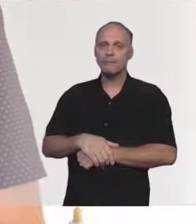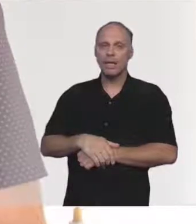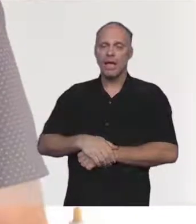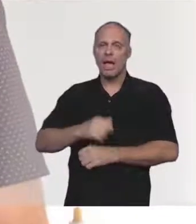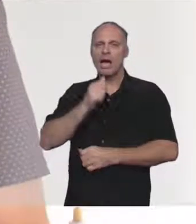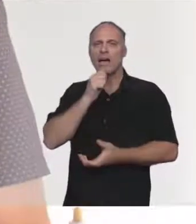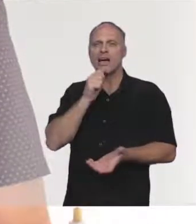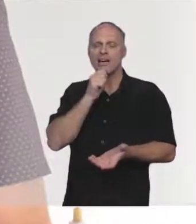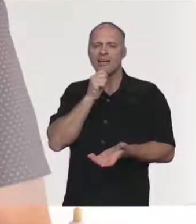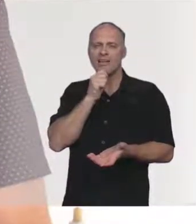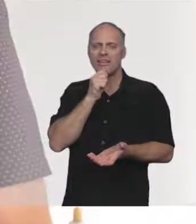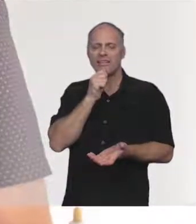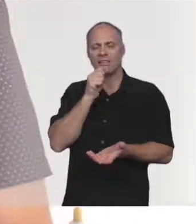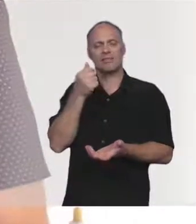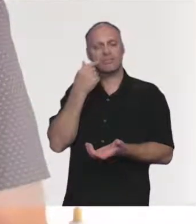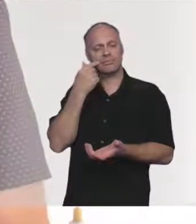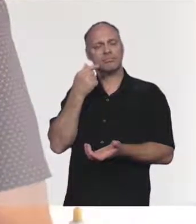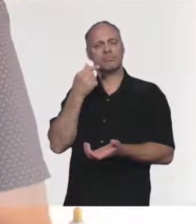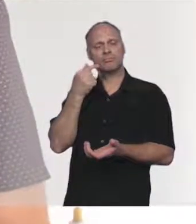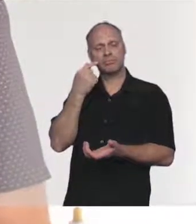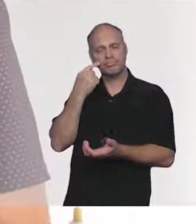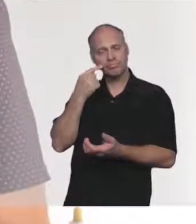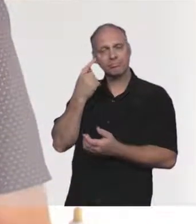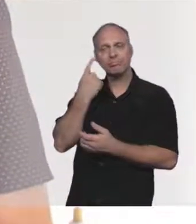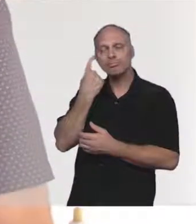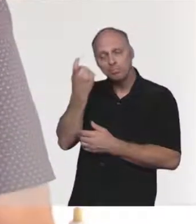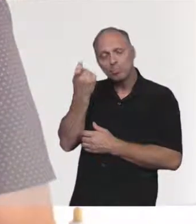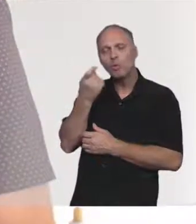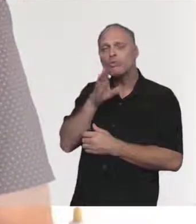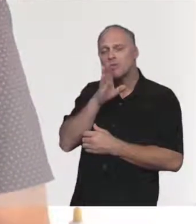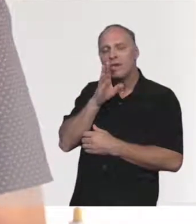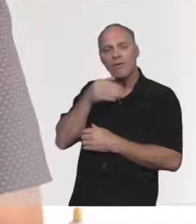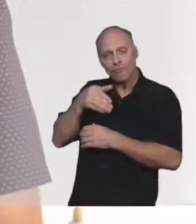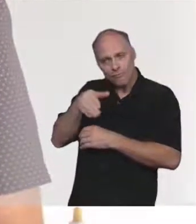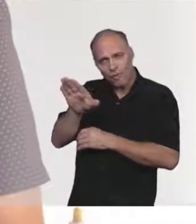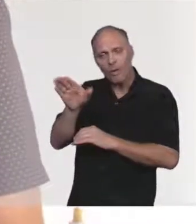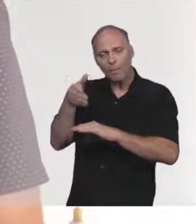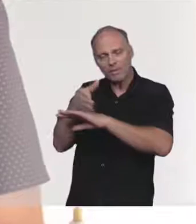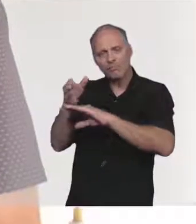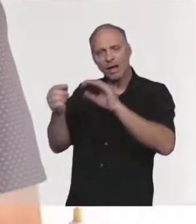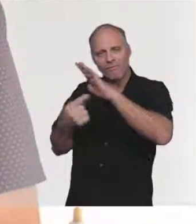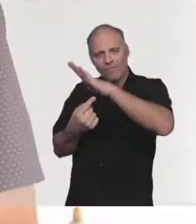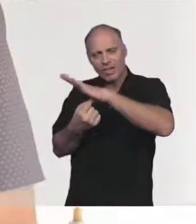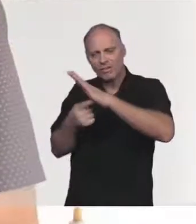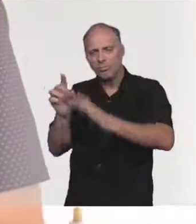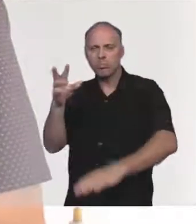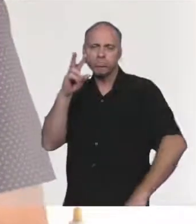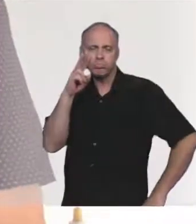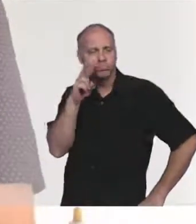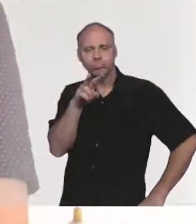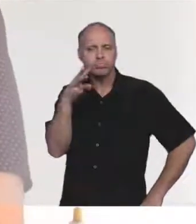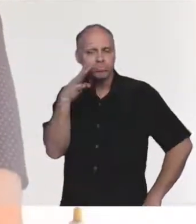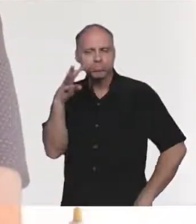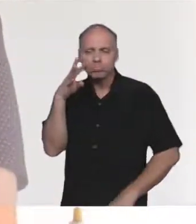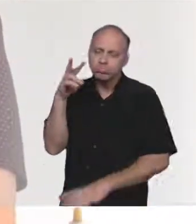aí eu fui nessa feira também como espectador,